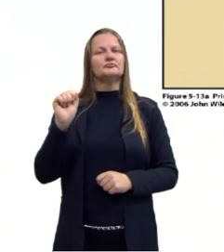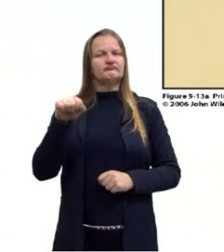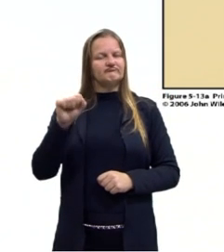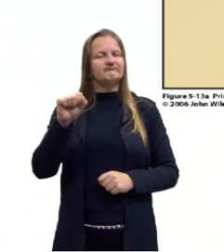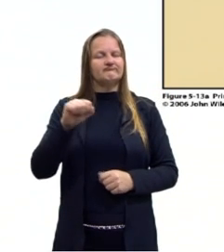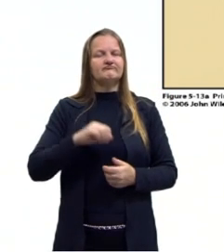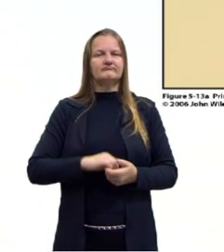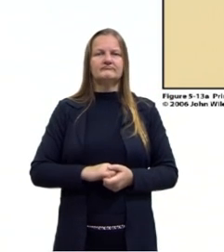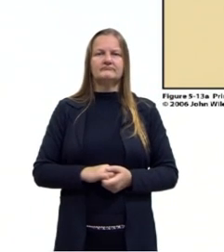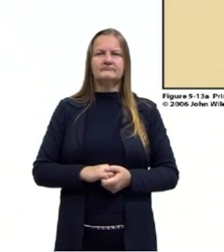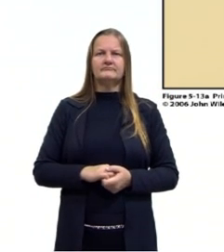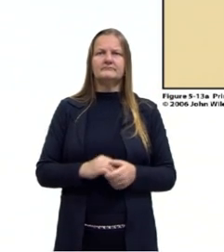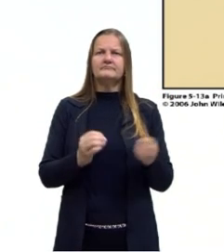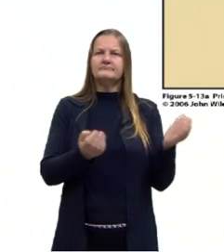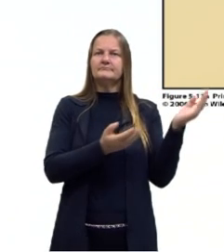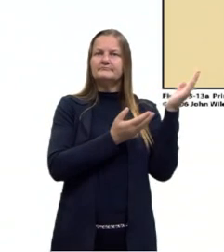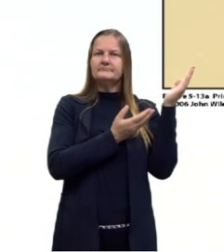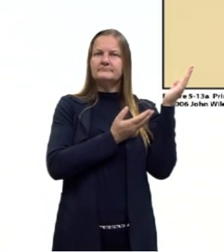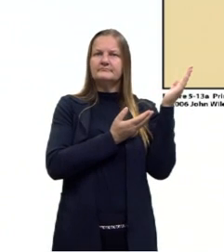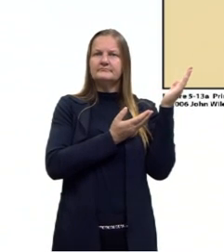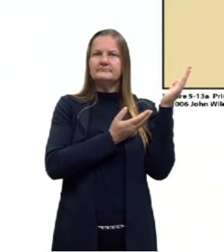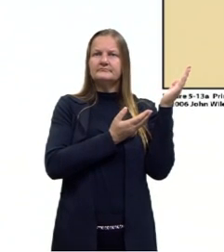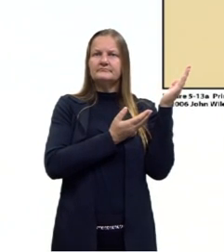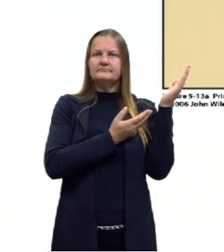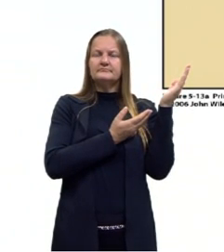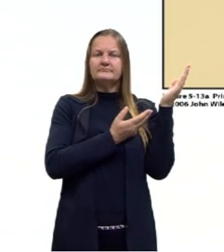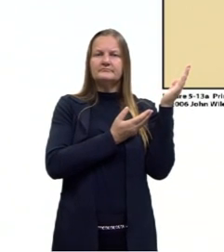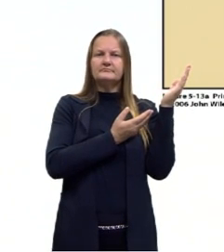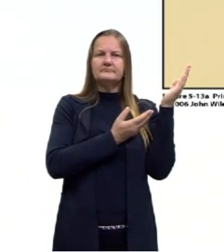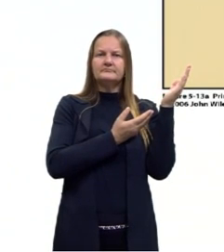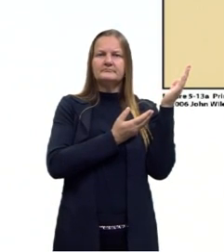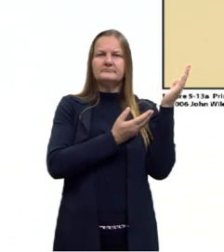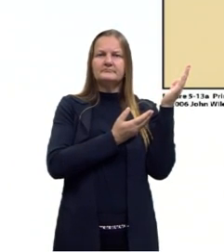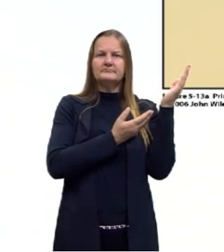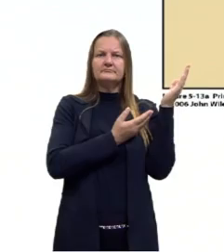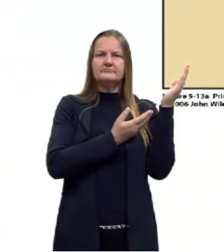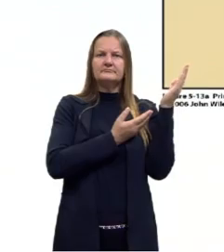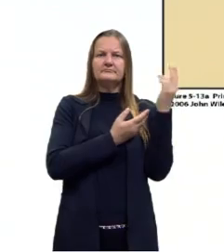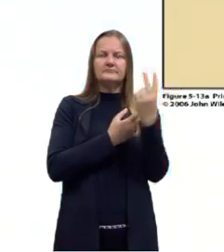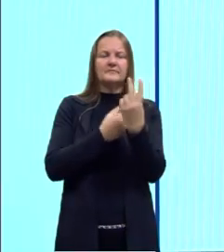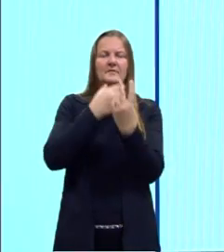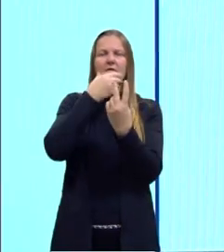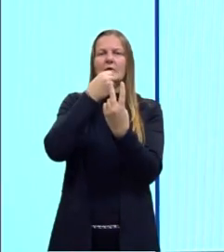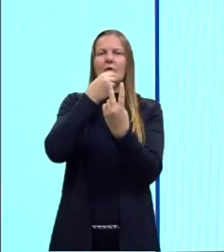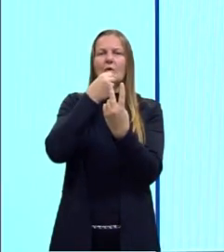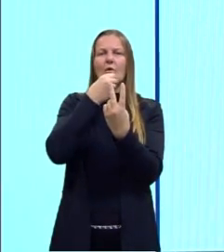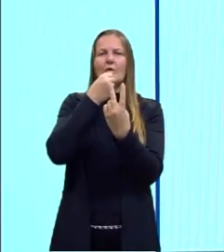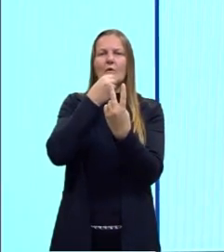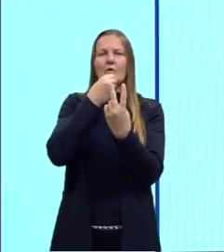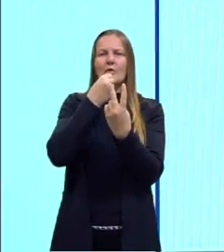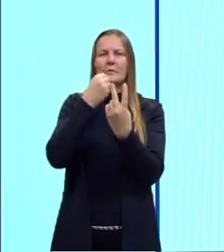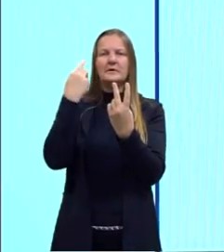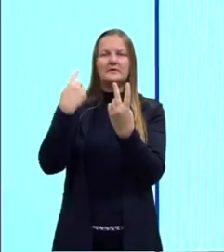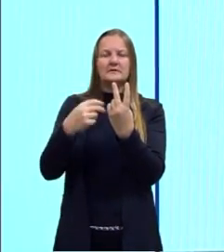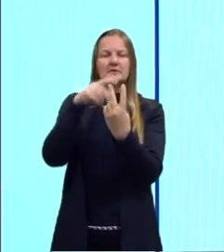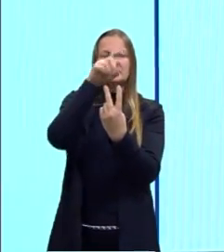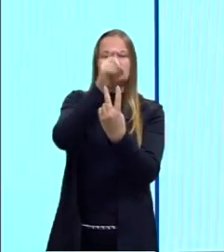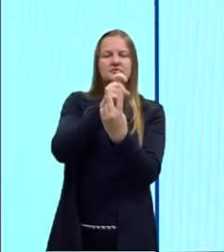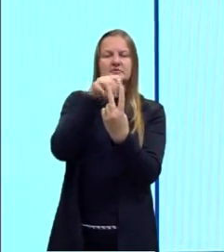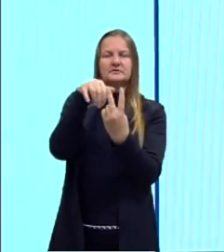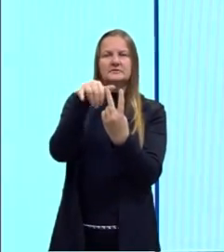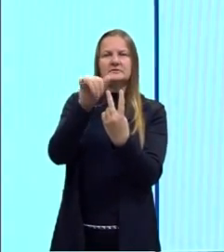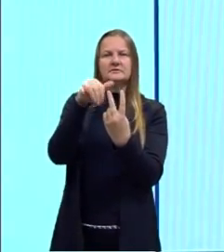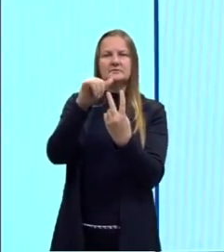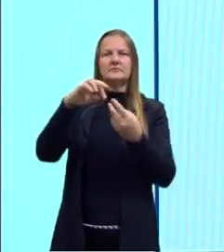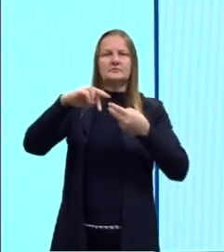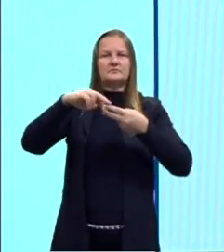vamos ver aqui é um homem normal tá então biologicamente falando então aqui XY